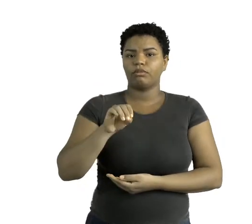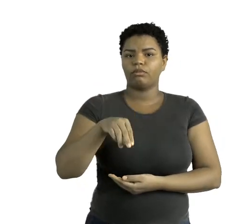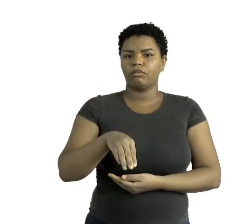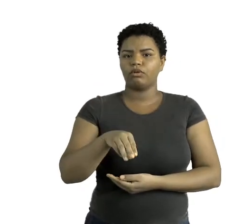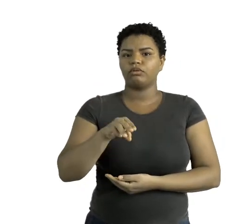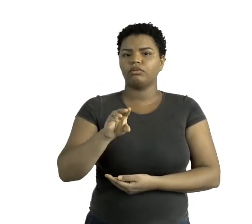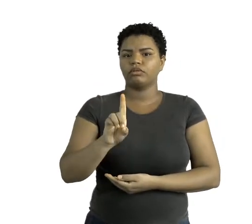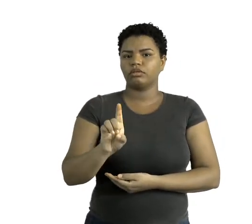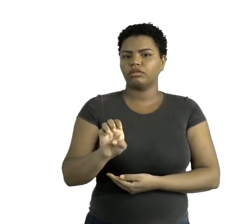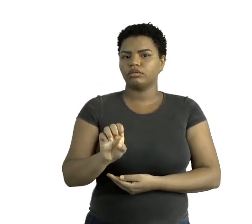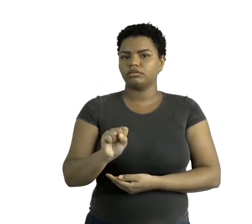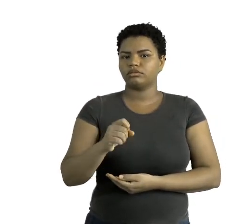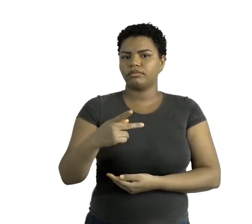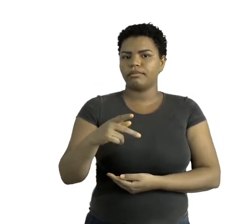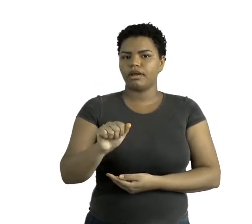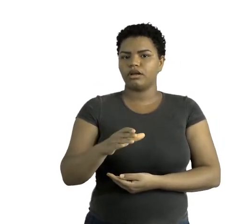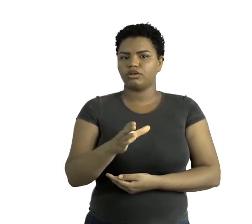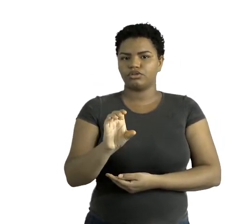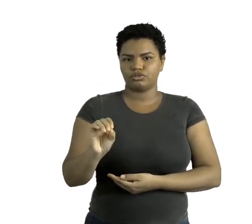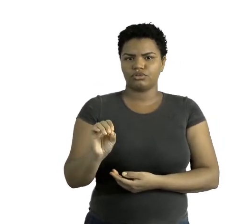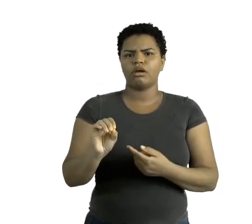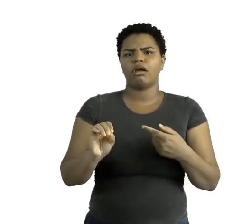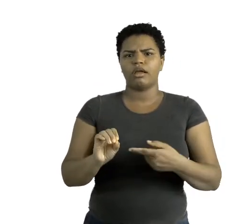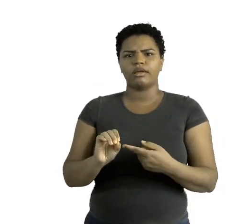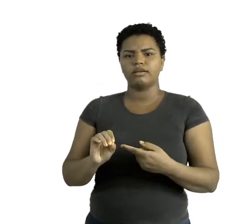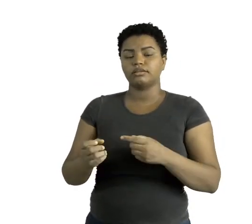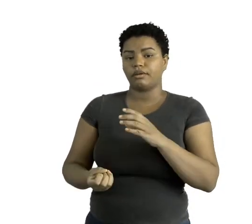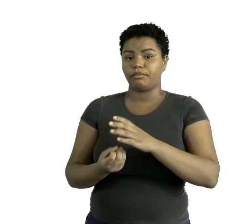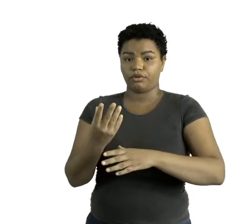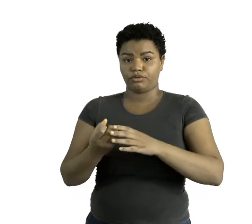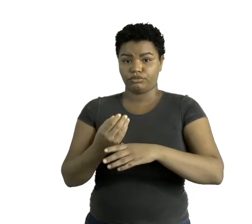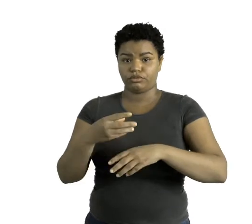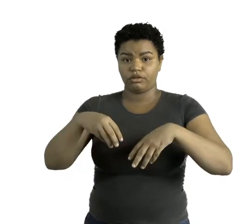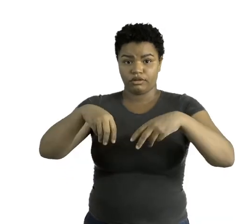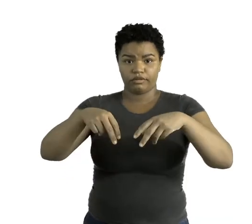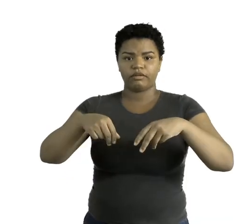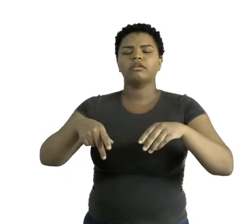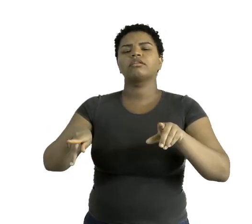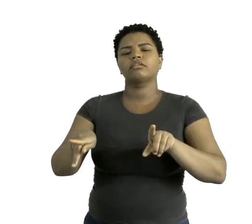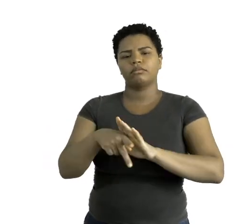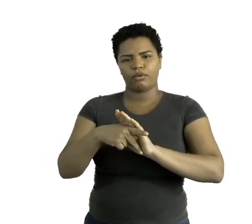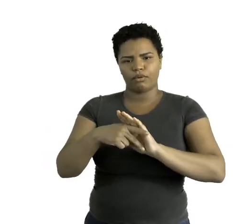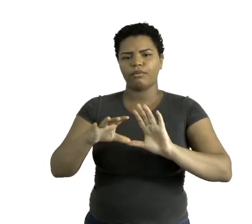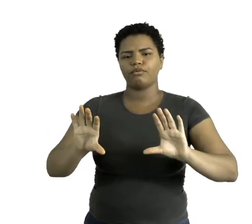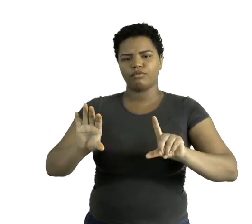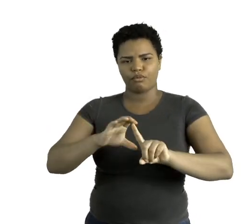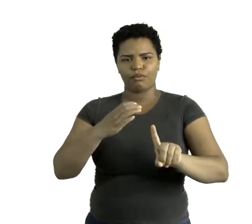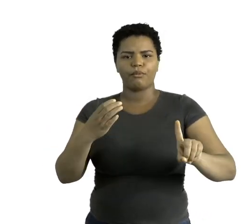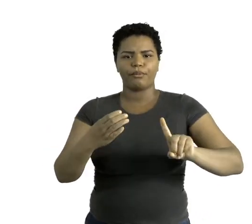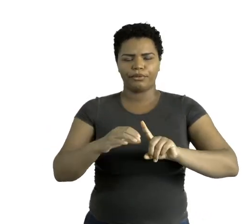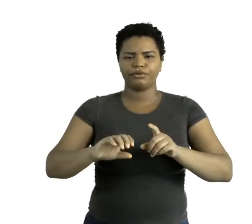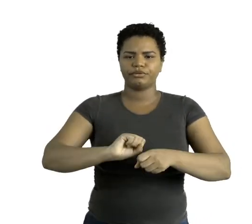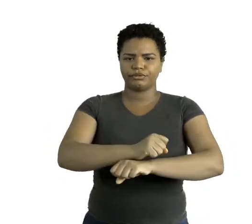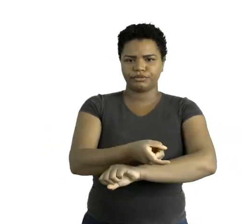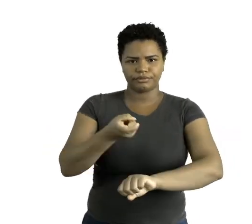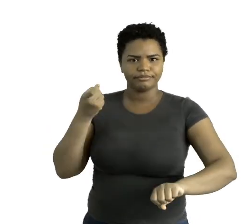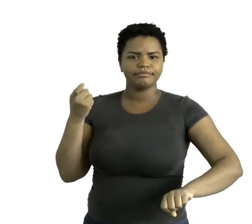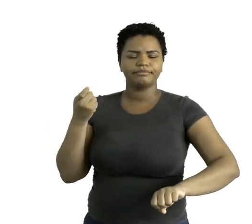Camaragibe. A produção de farinha é uma comunidade quilombola também. E